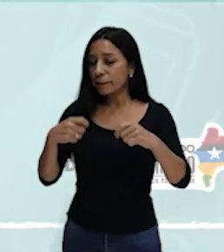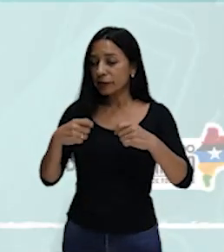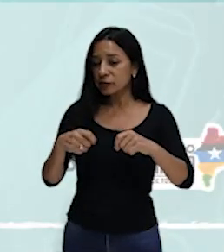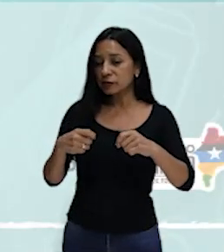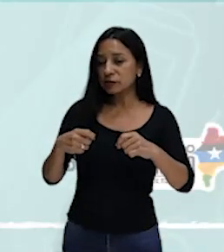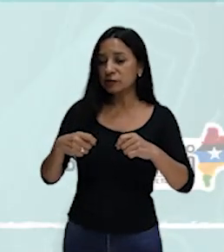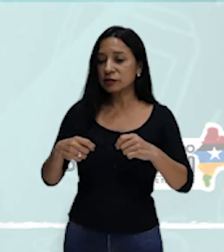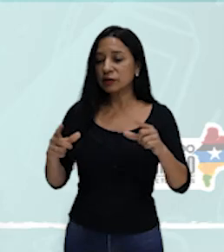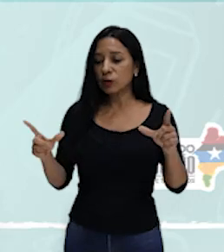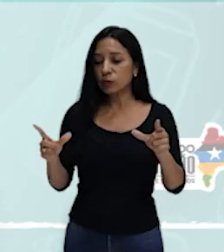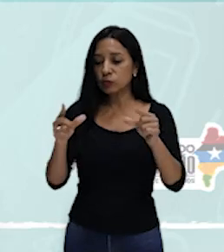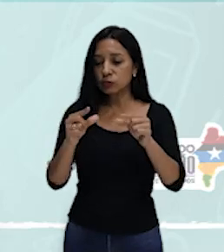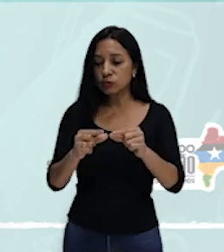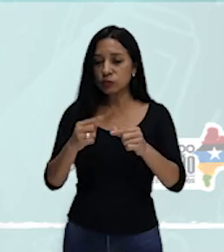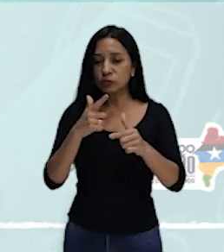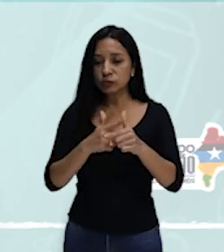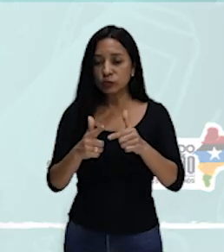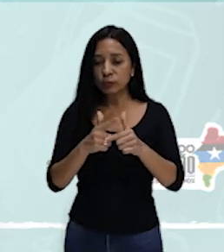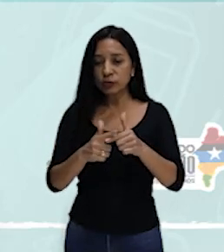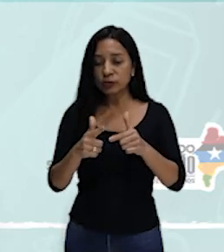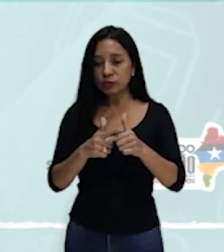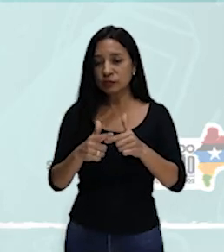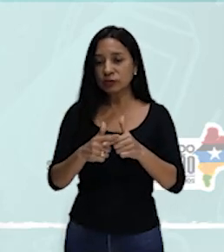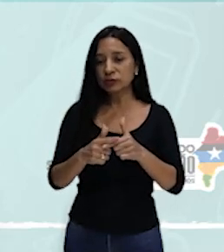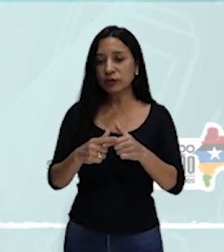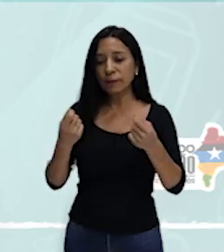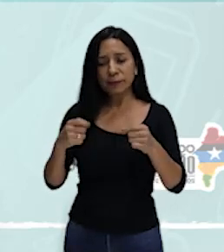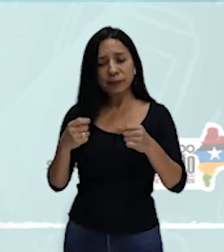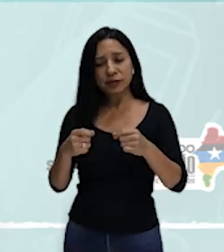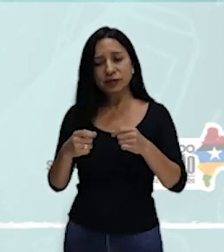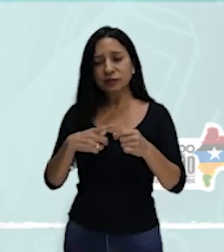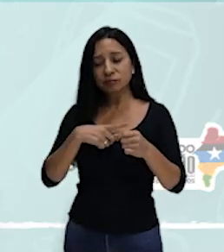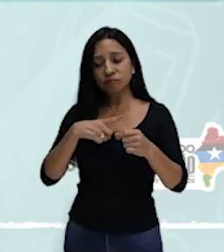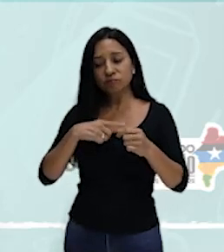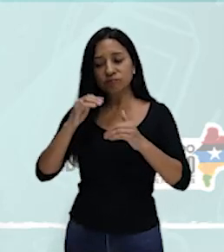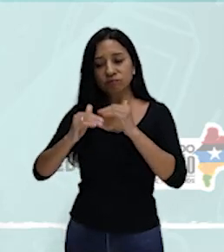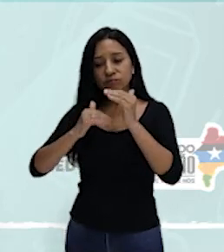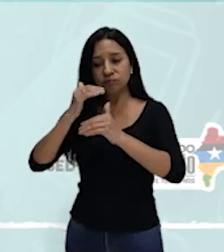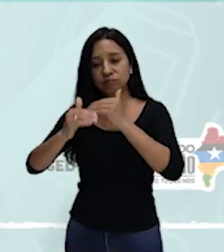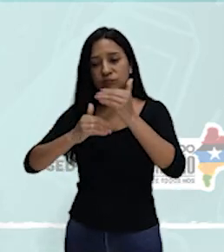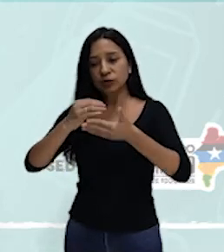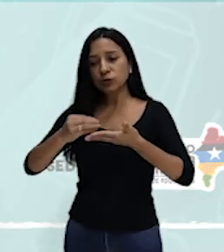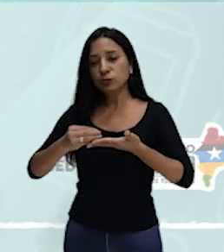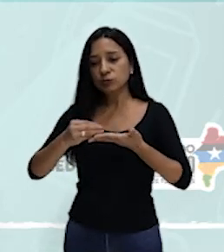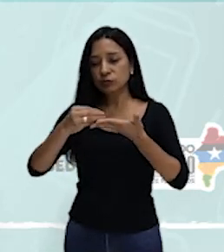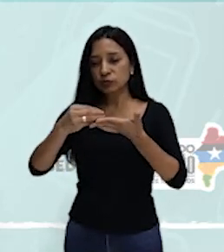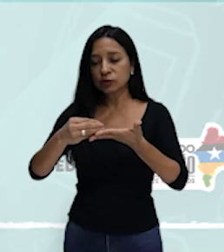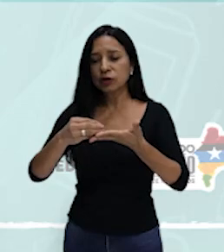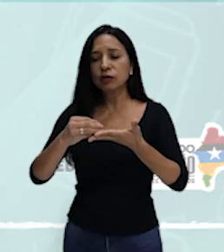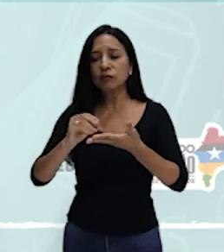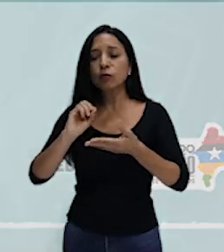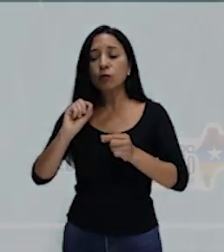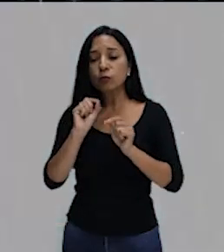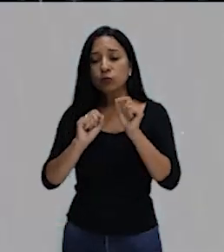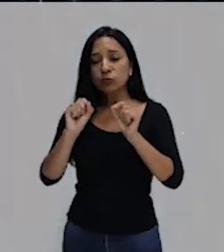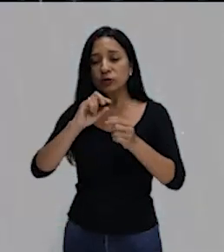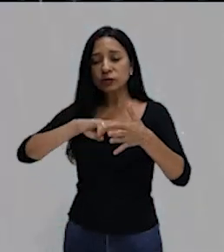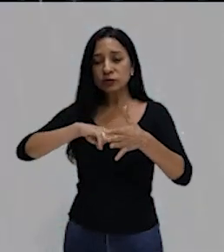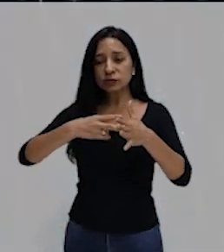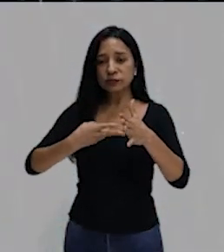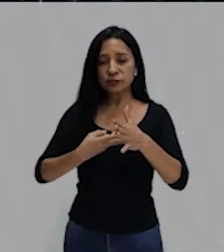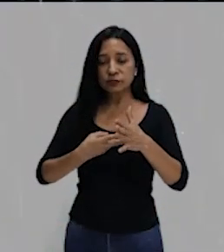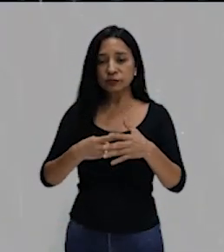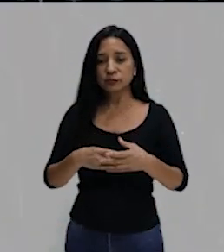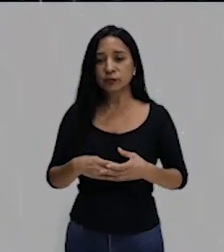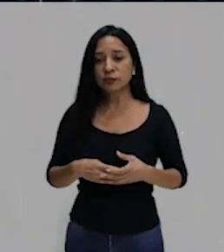que a gente chama de desenvolvimento sustentável, né? O que seria o desenvolvimento sustentável? Um desenvolvimento sustentável